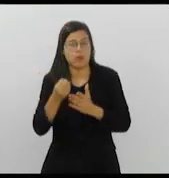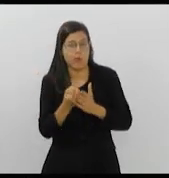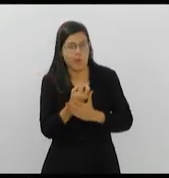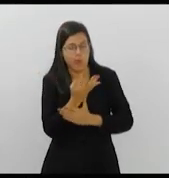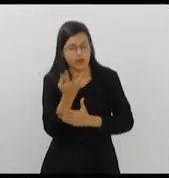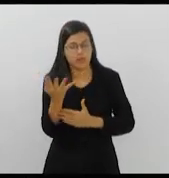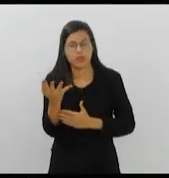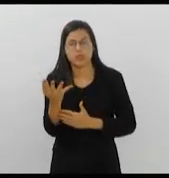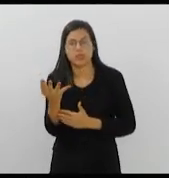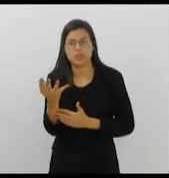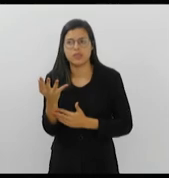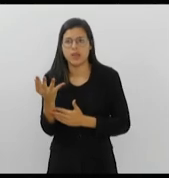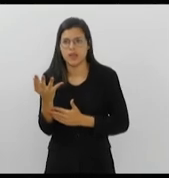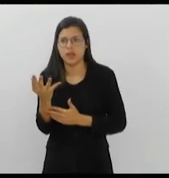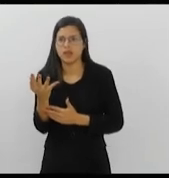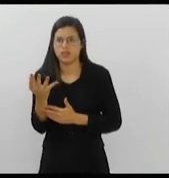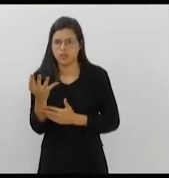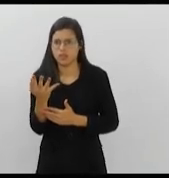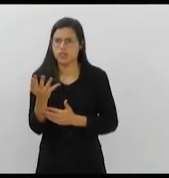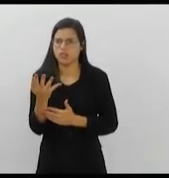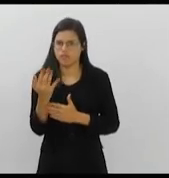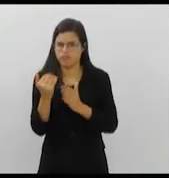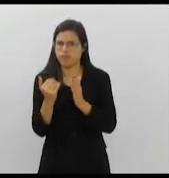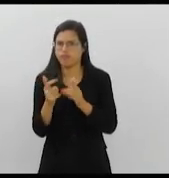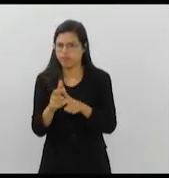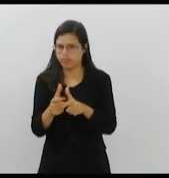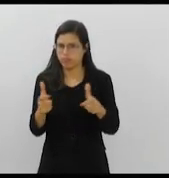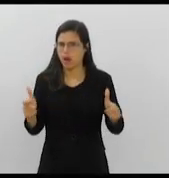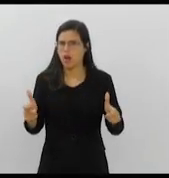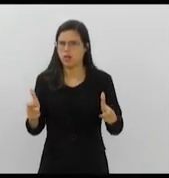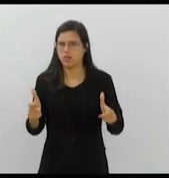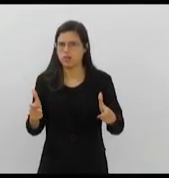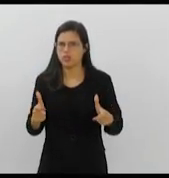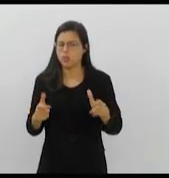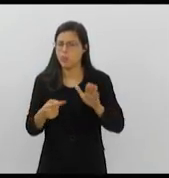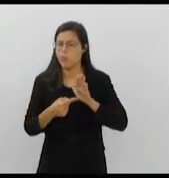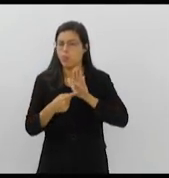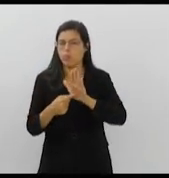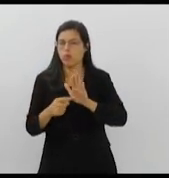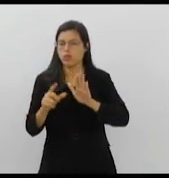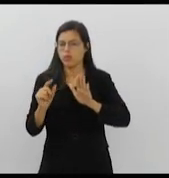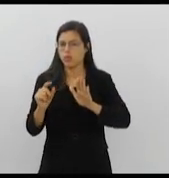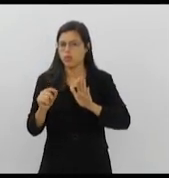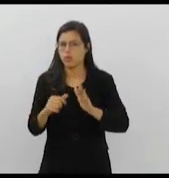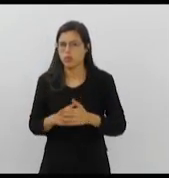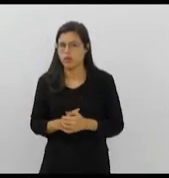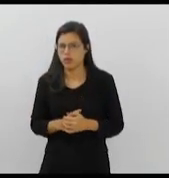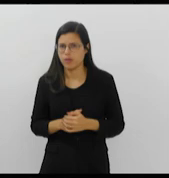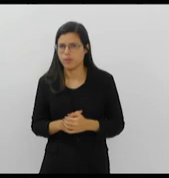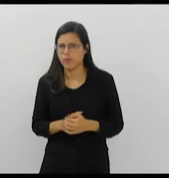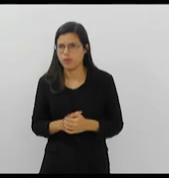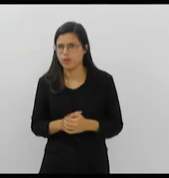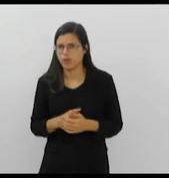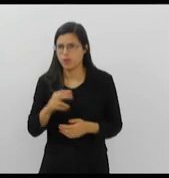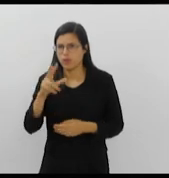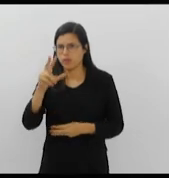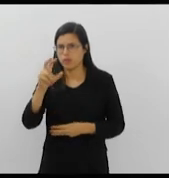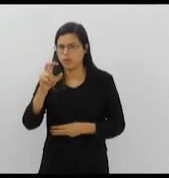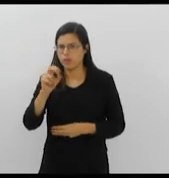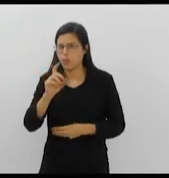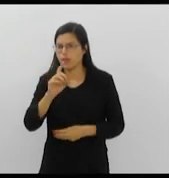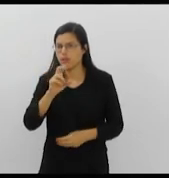bastante significativo, que mostra que dos próximos 50